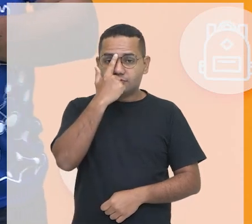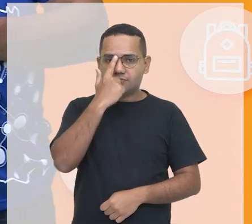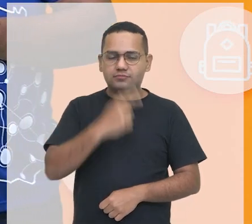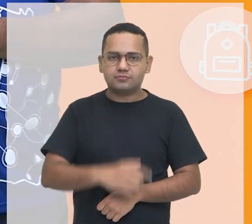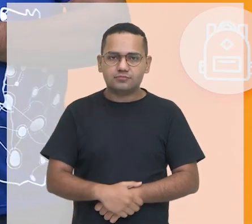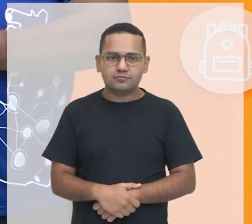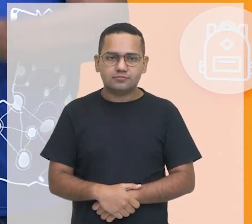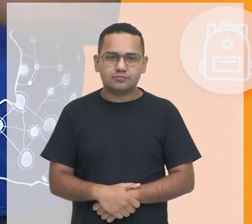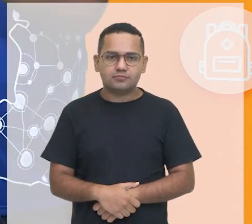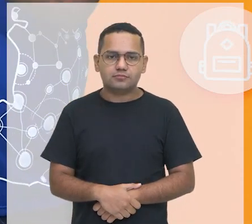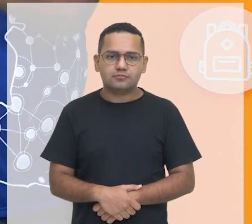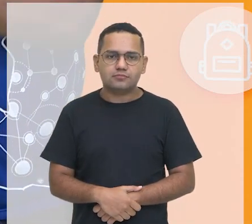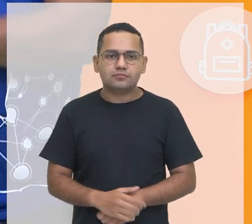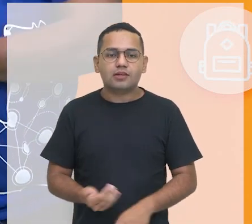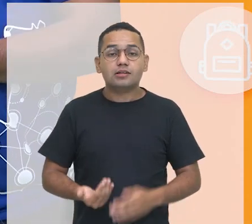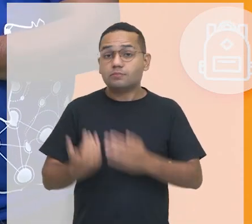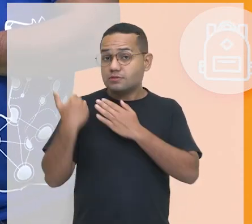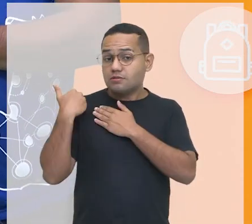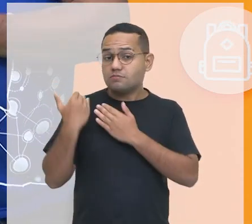jovem na militância.